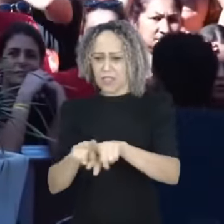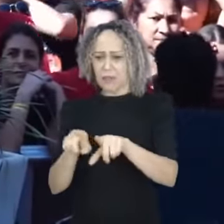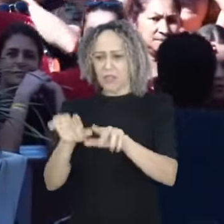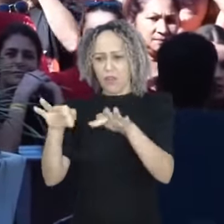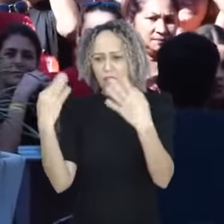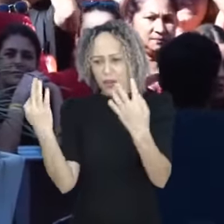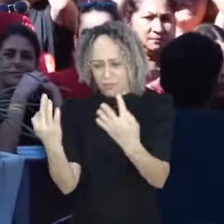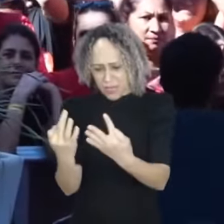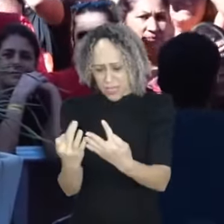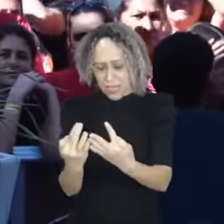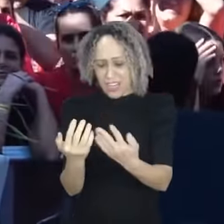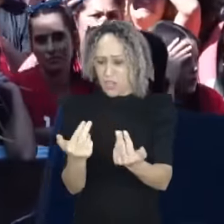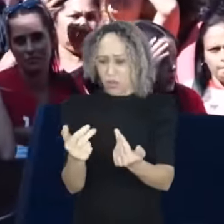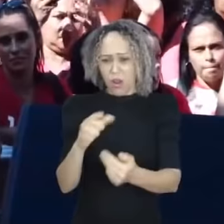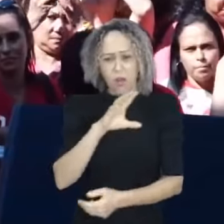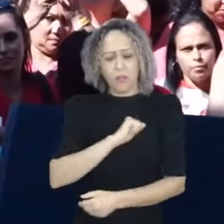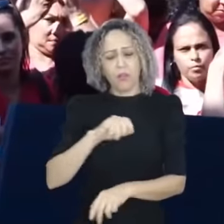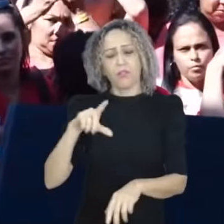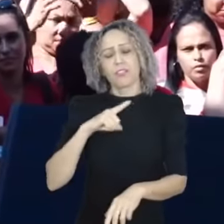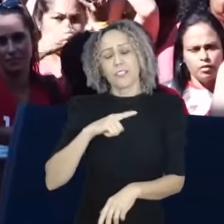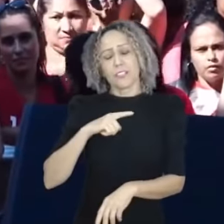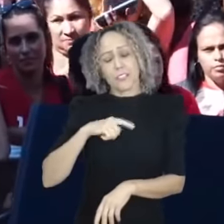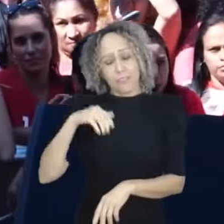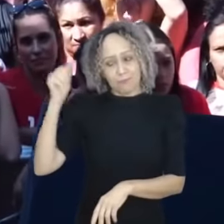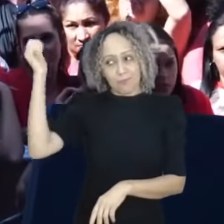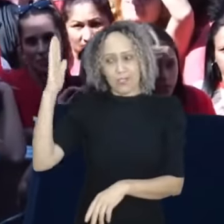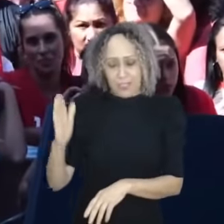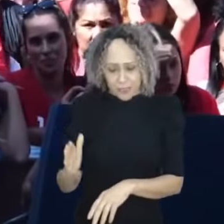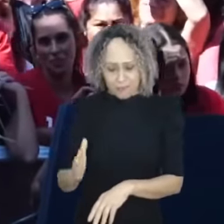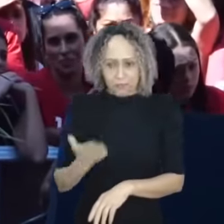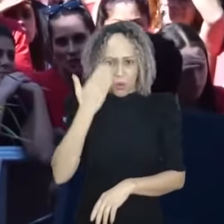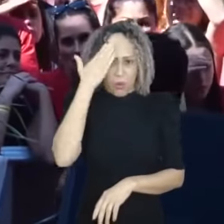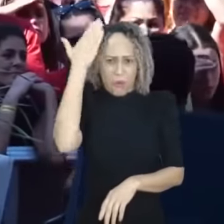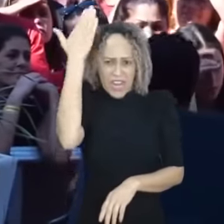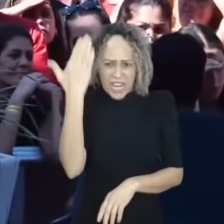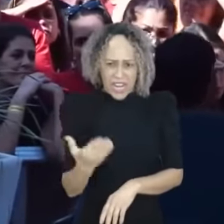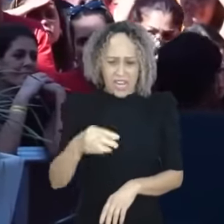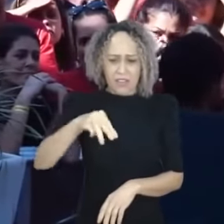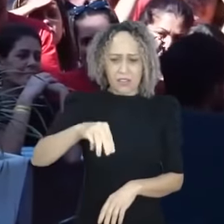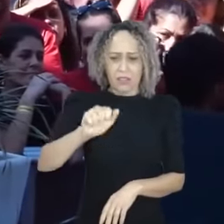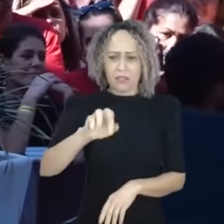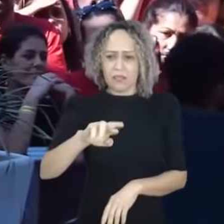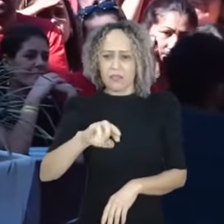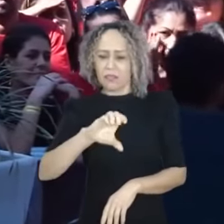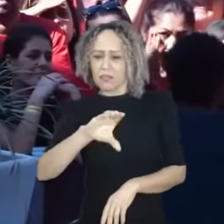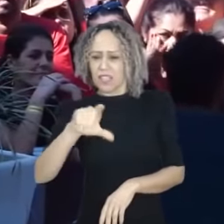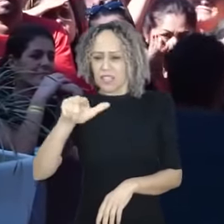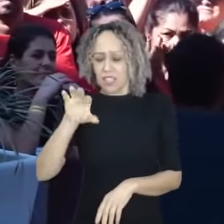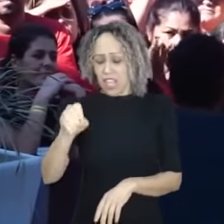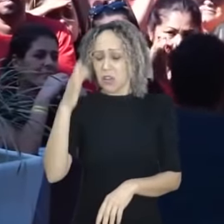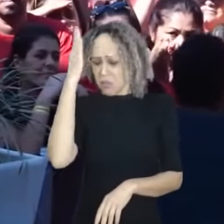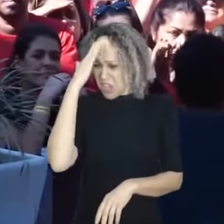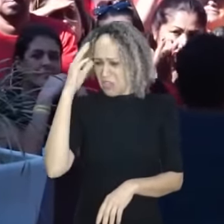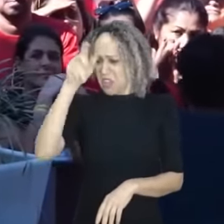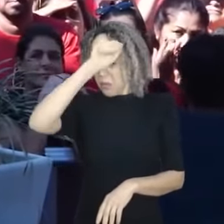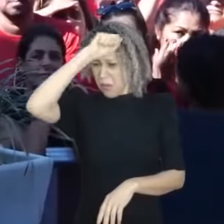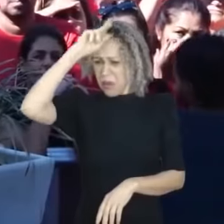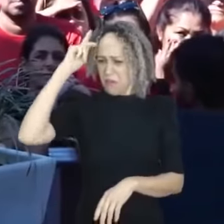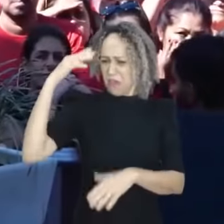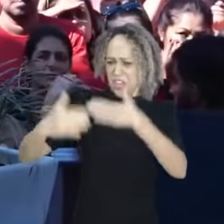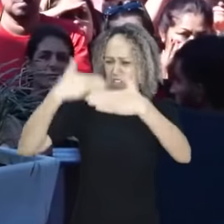tua presença, Marcelo. E eu tenho certeza que você vai ser um prefeito de sucesso em Mauá. E prepara um comício, que eu não posso